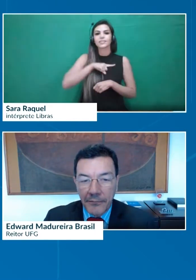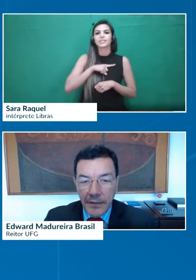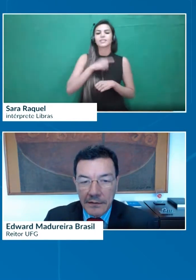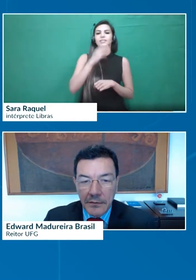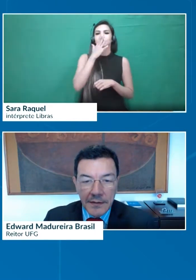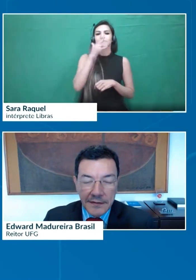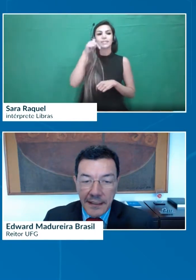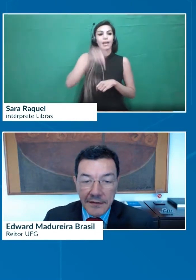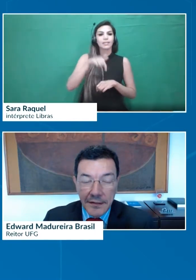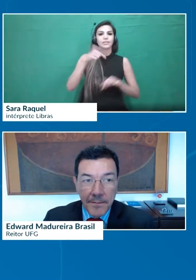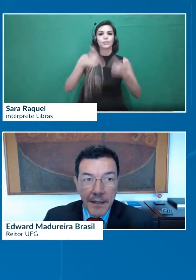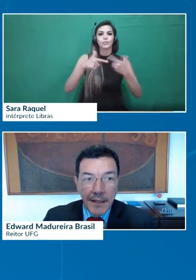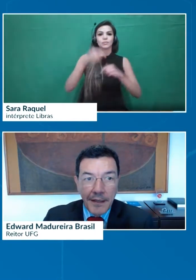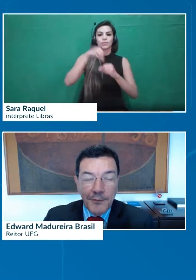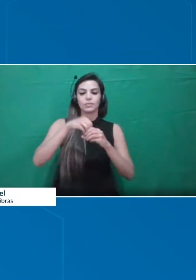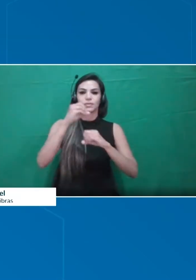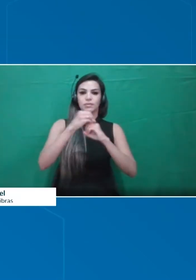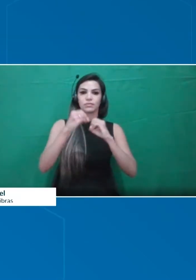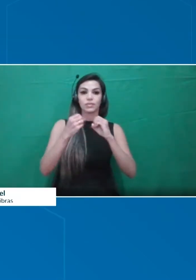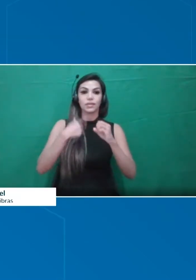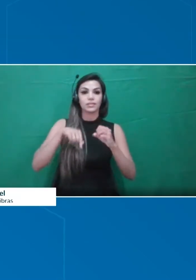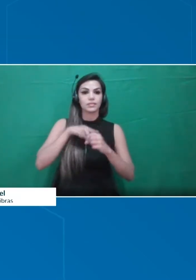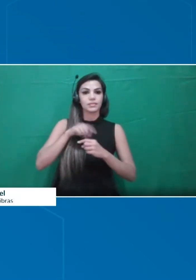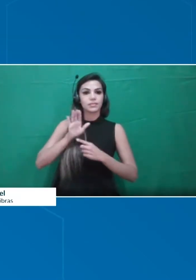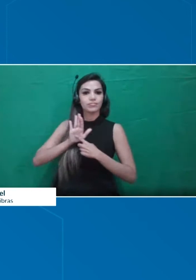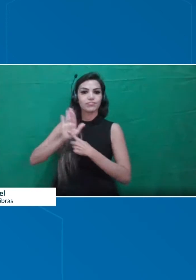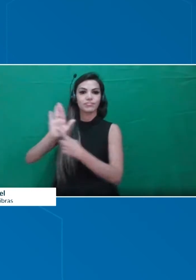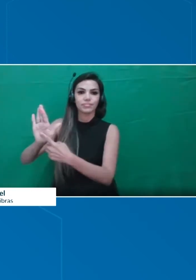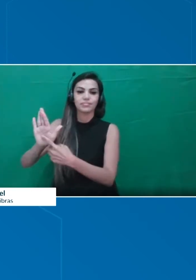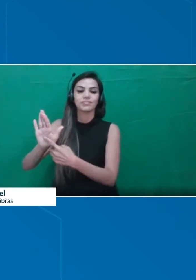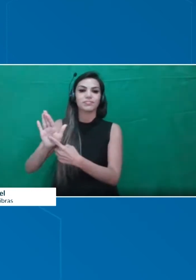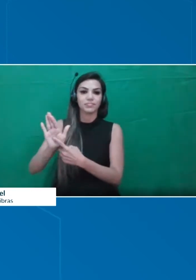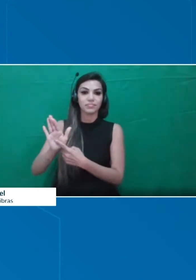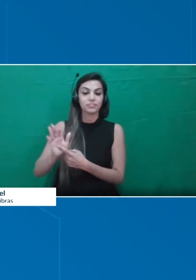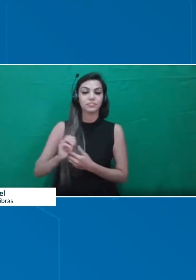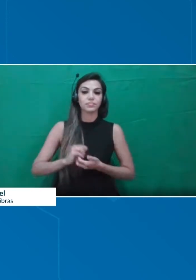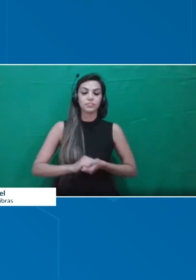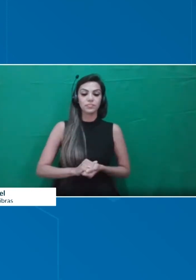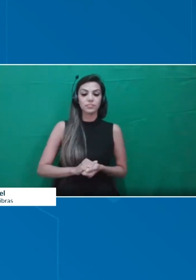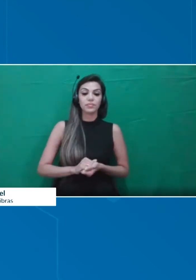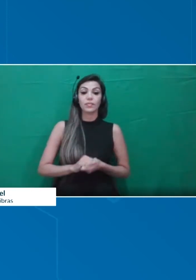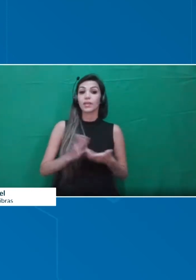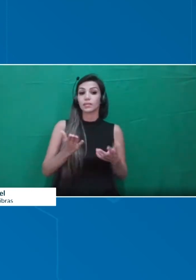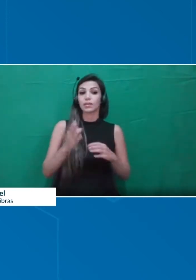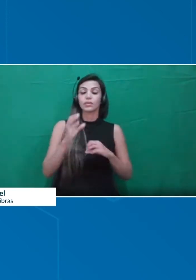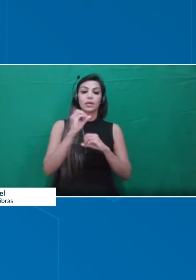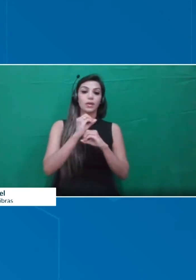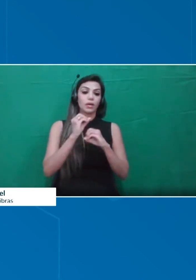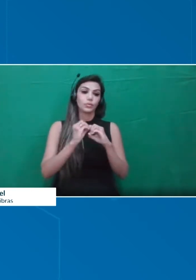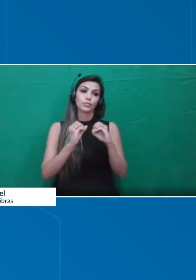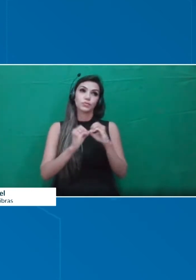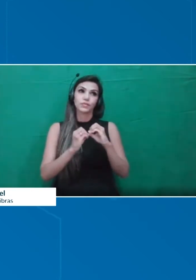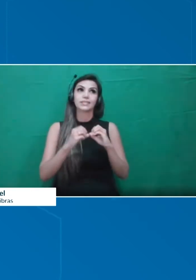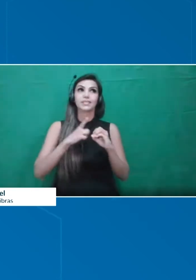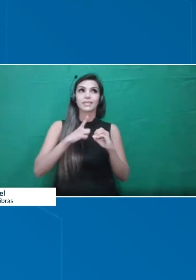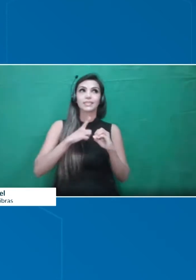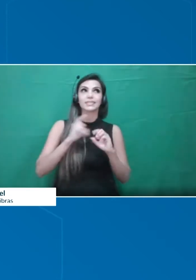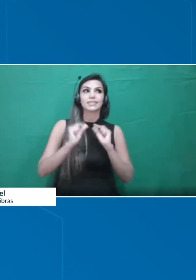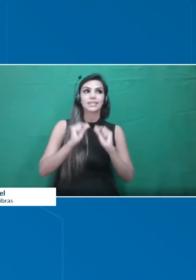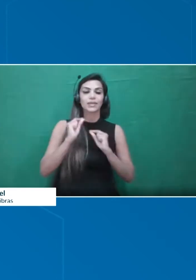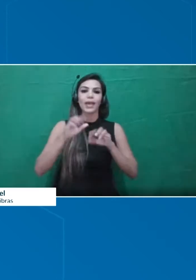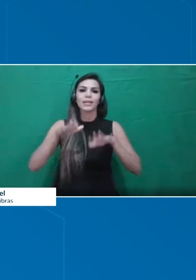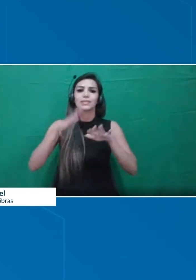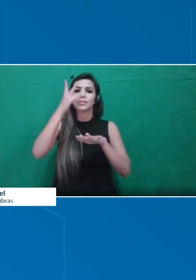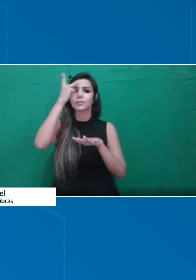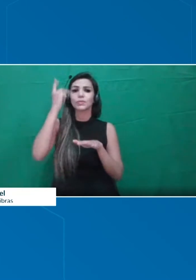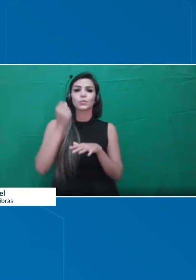daquilo que é feito na universidade. A universidade, na verdade, ela ainda tem, né, uma certa dose de